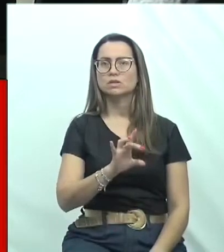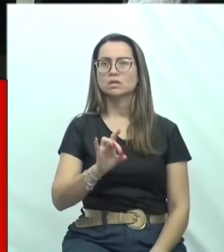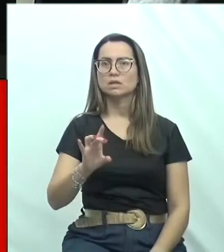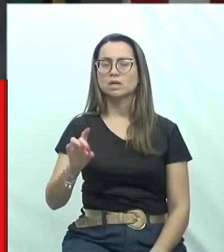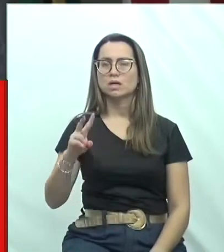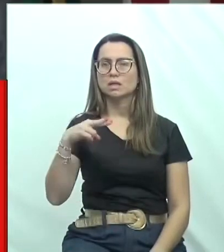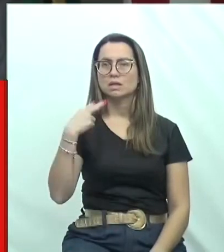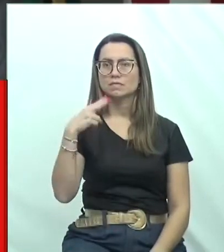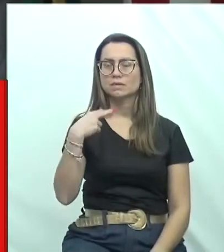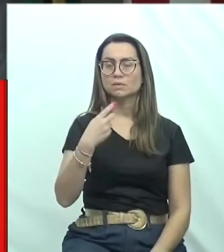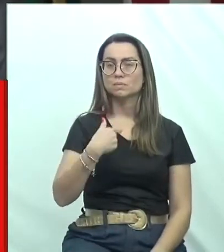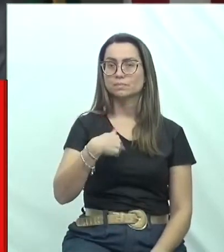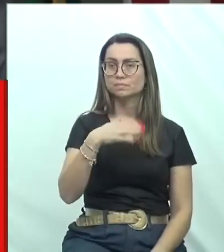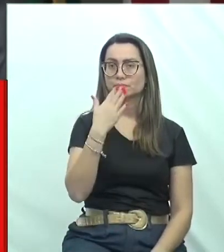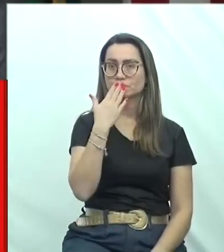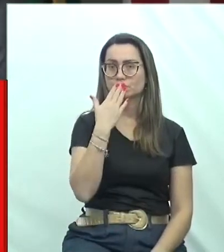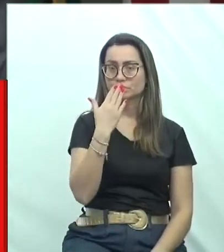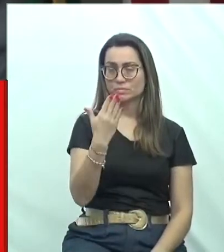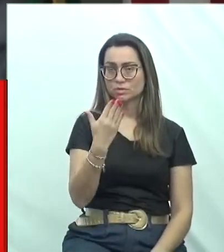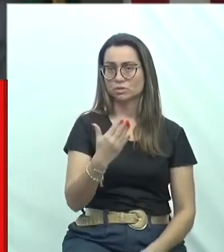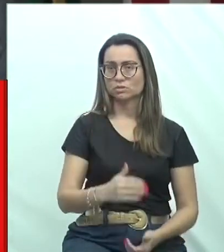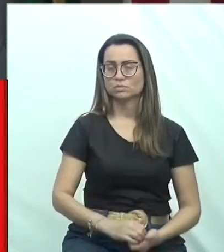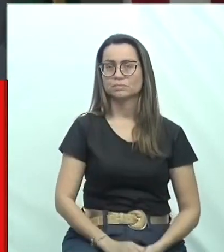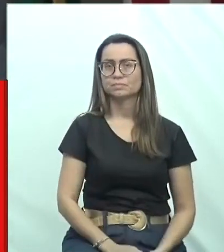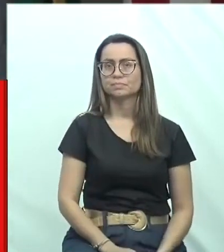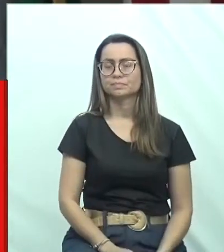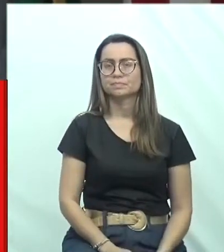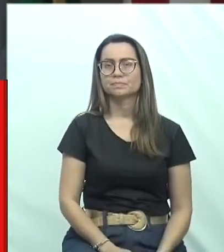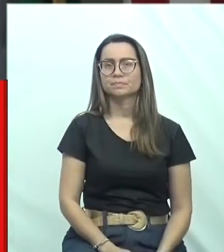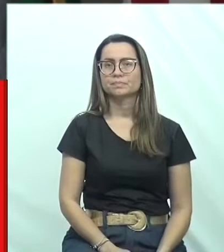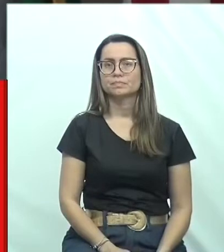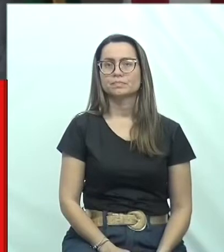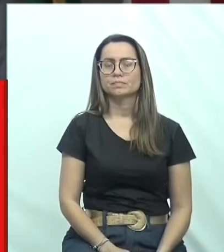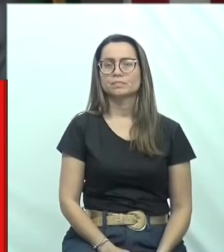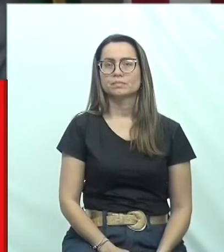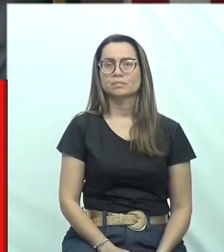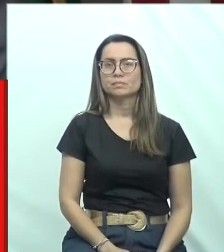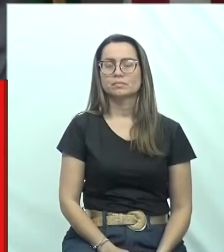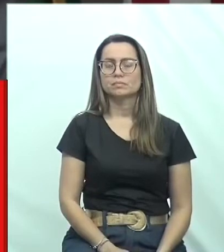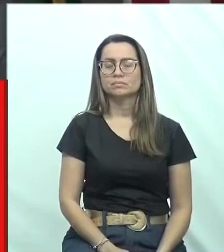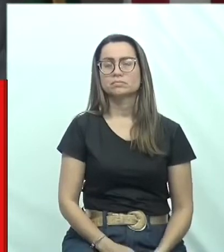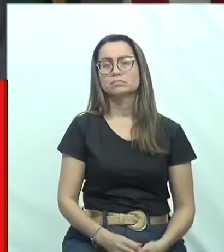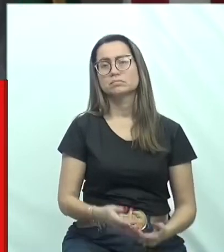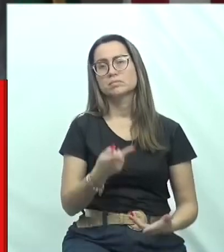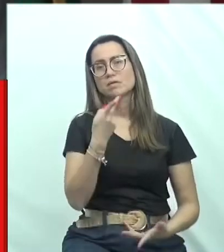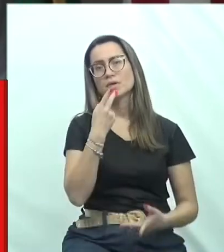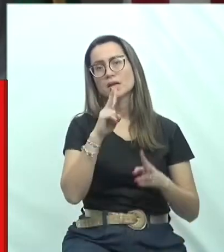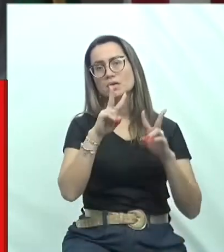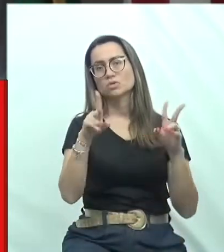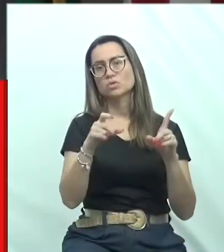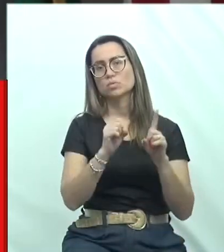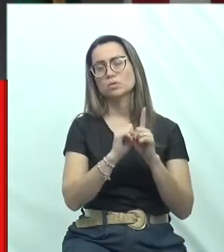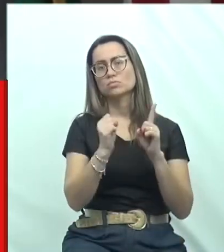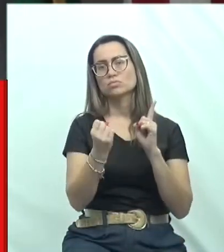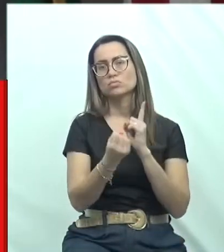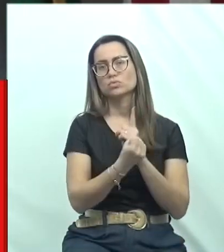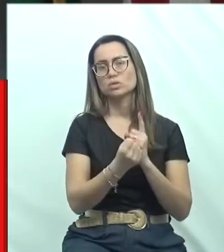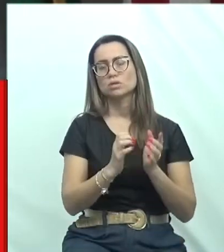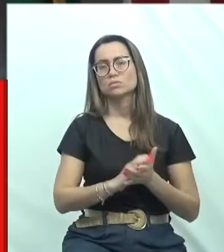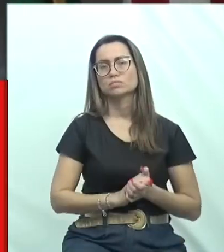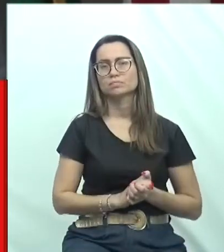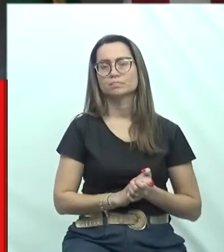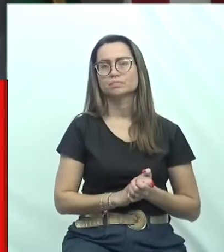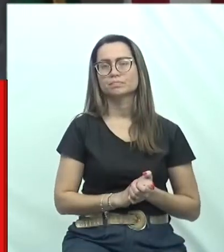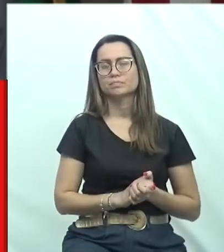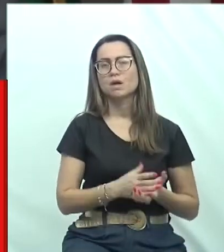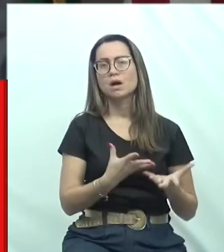fiz esse requerimento até por uma questão social no nosso município. Tem